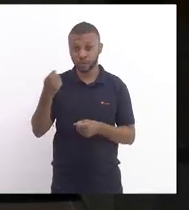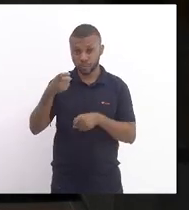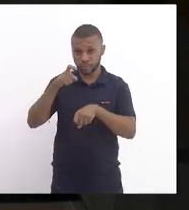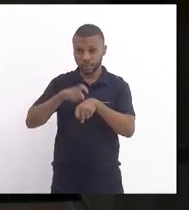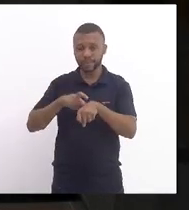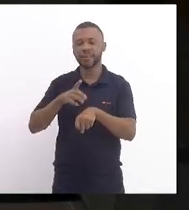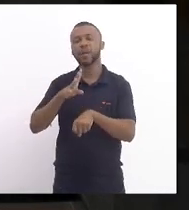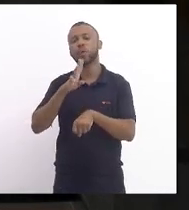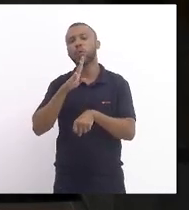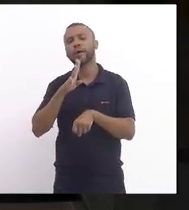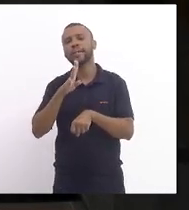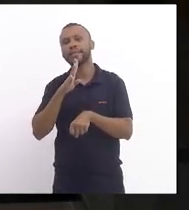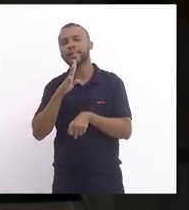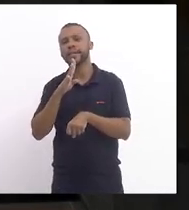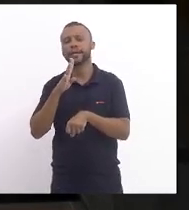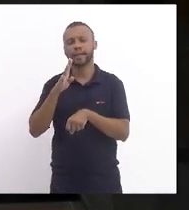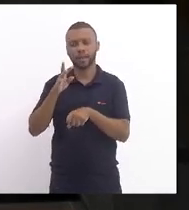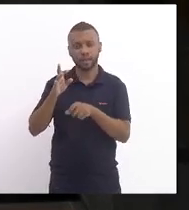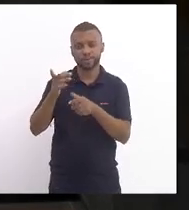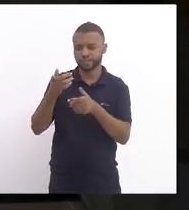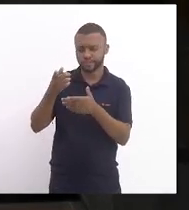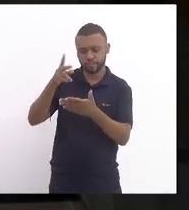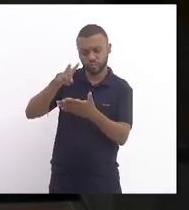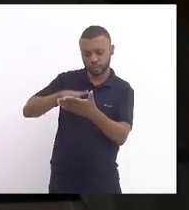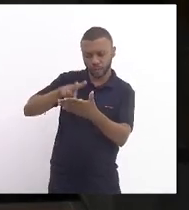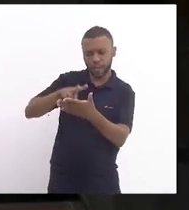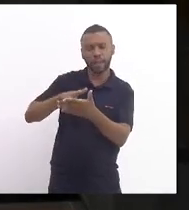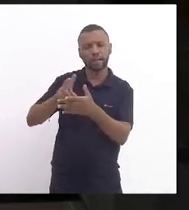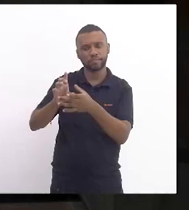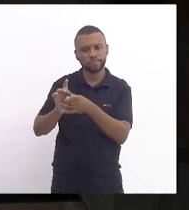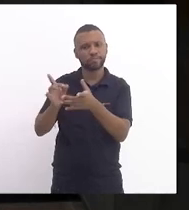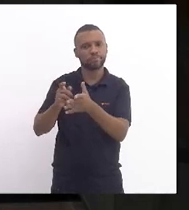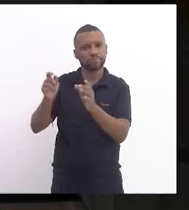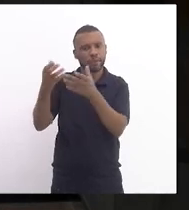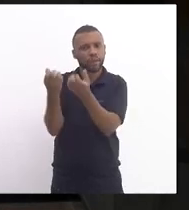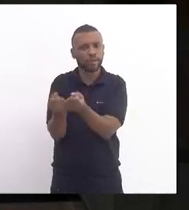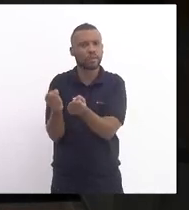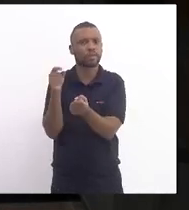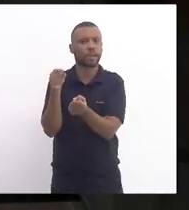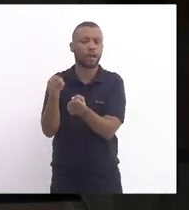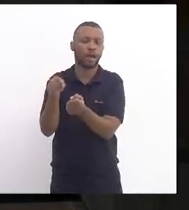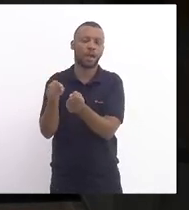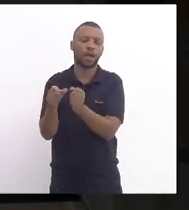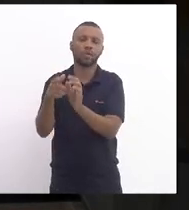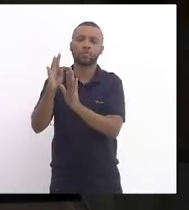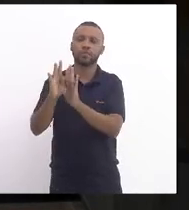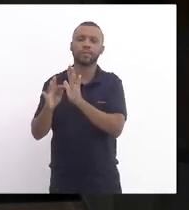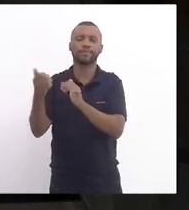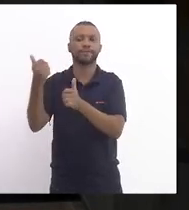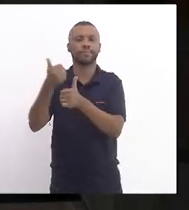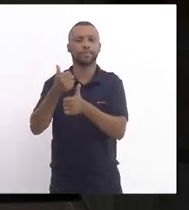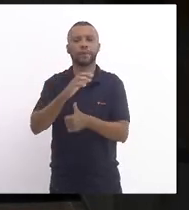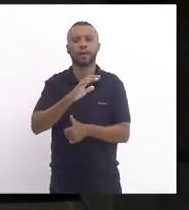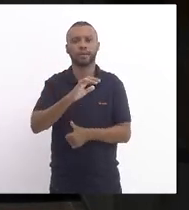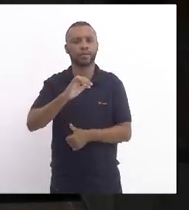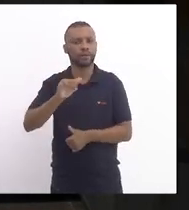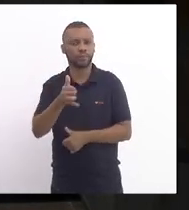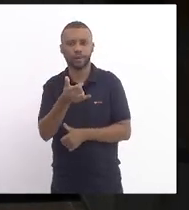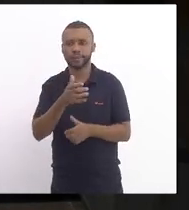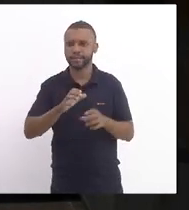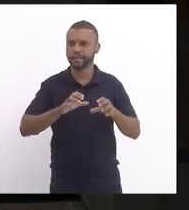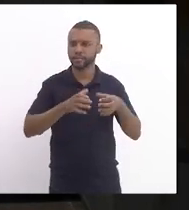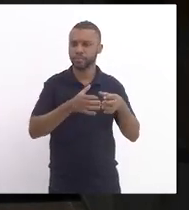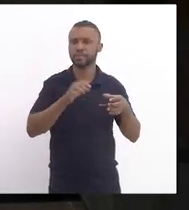senhora conhecer de aval na no substitutivo da ccj